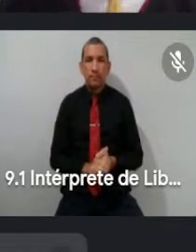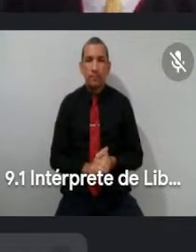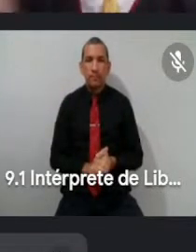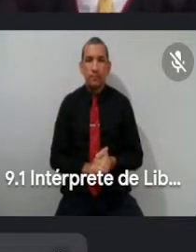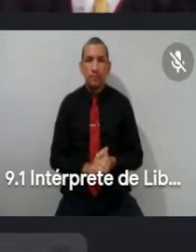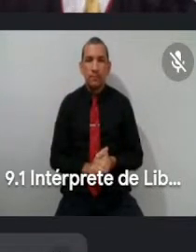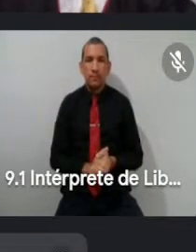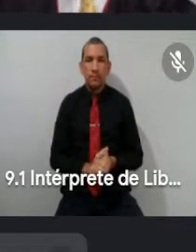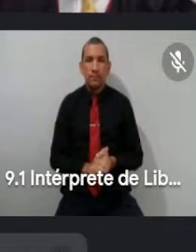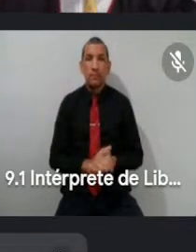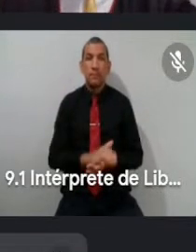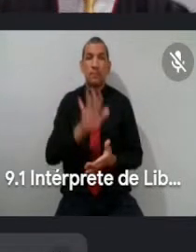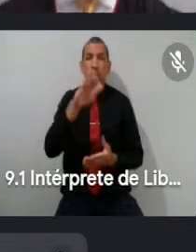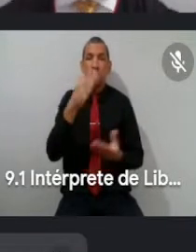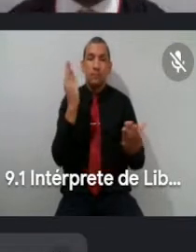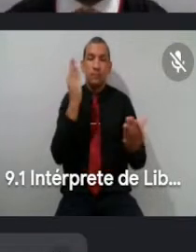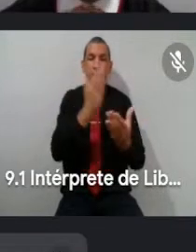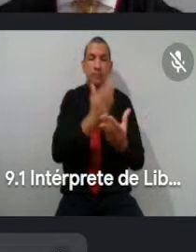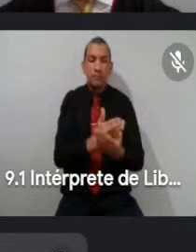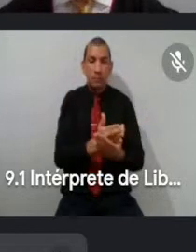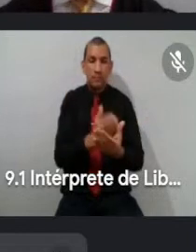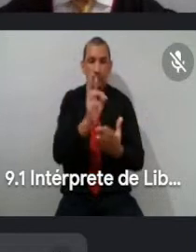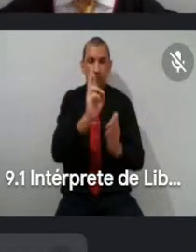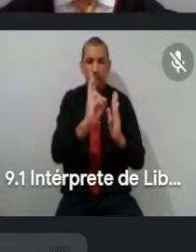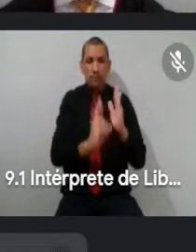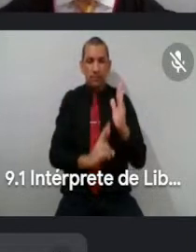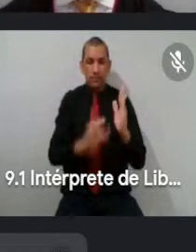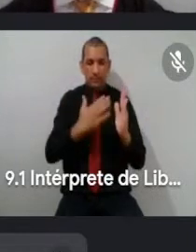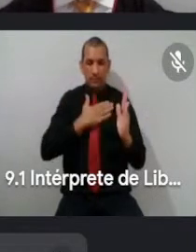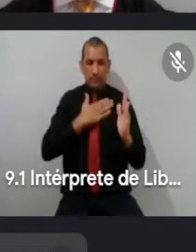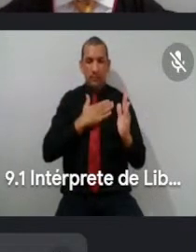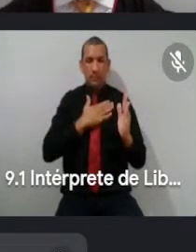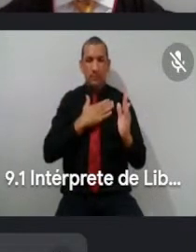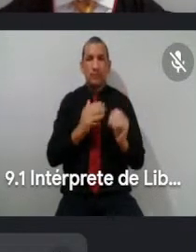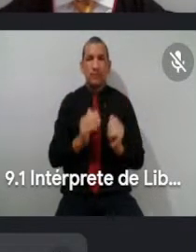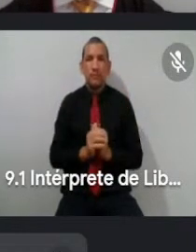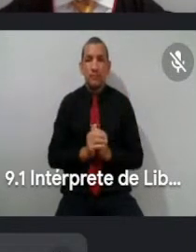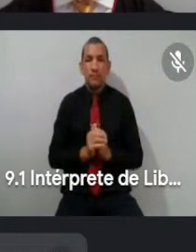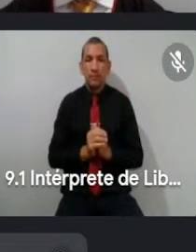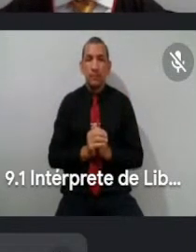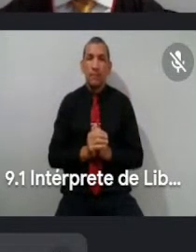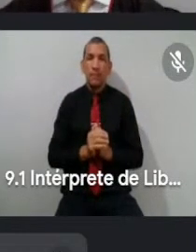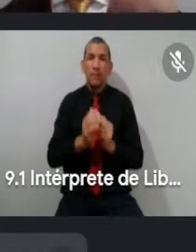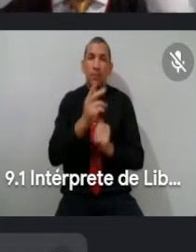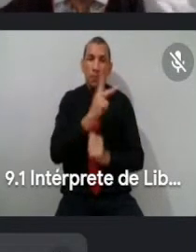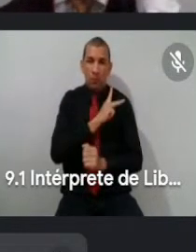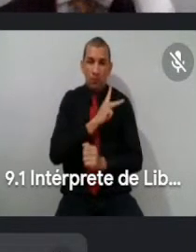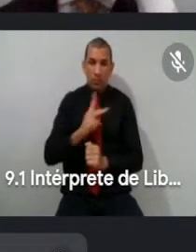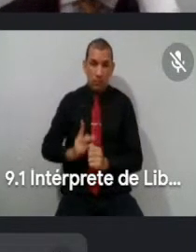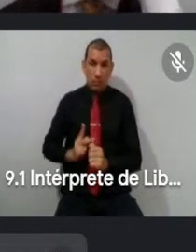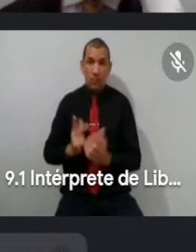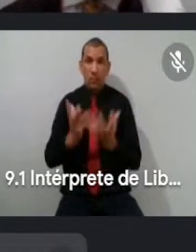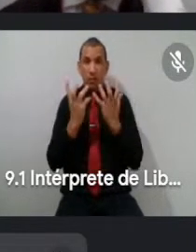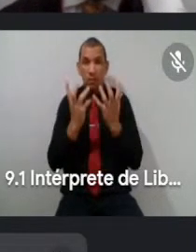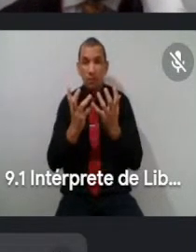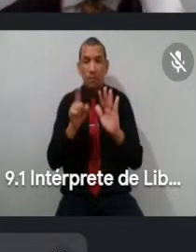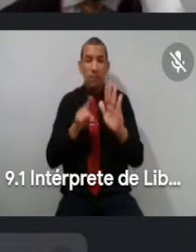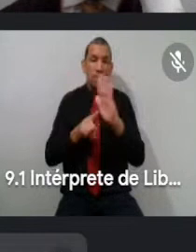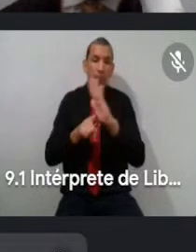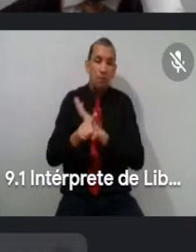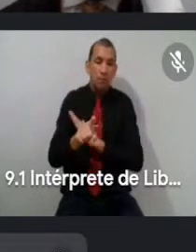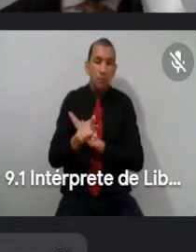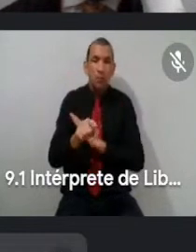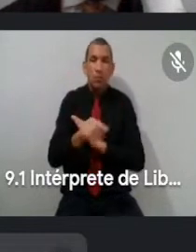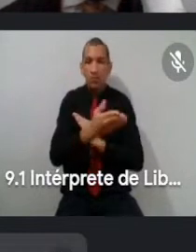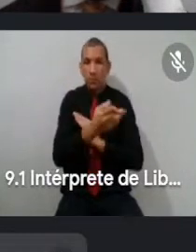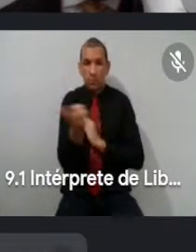ela desculpa o processo é de minha relatoria sim seu presente eu gostaria igual excelência indagar se